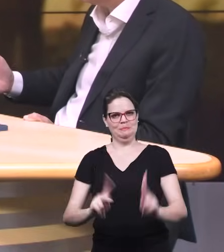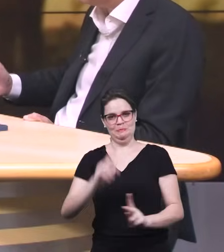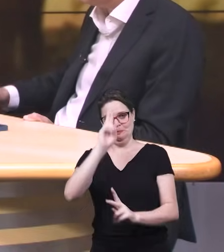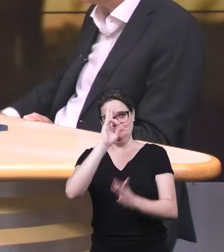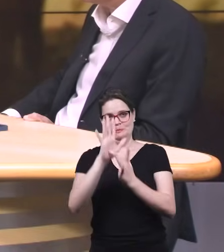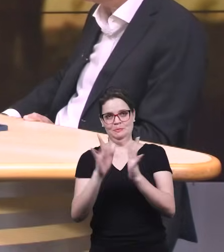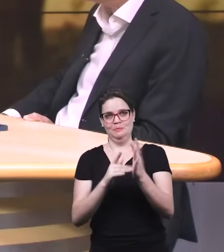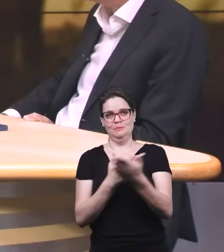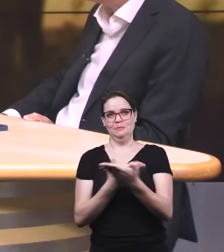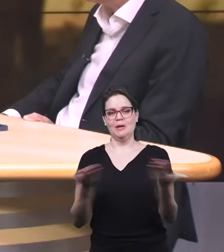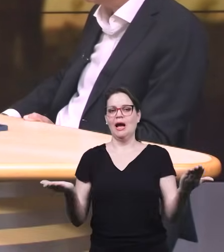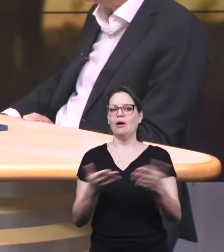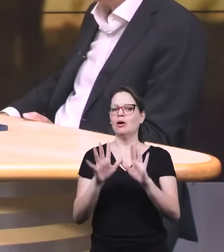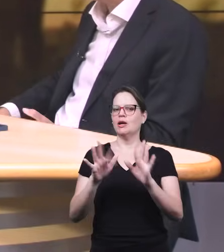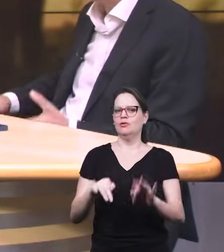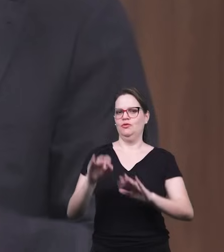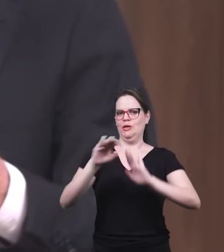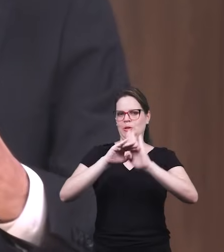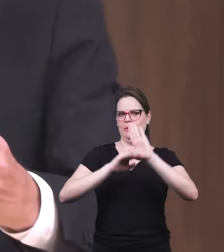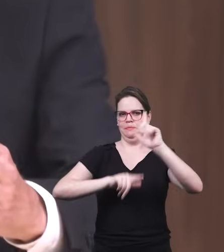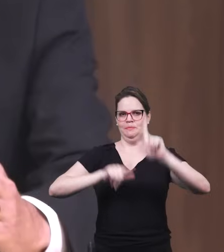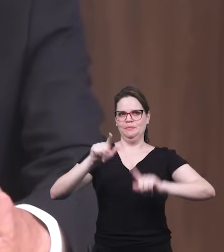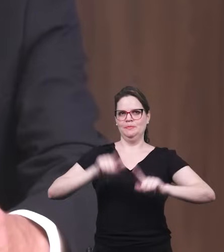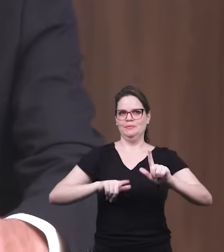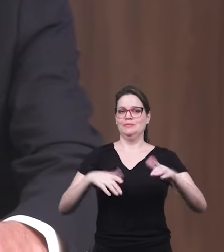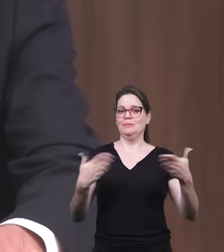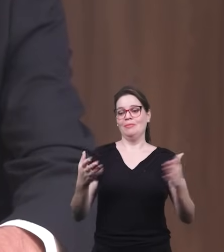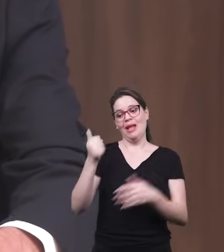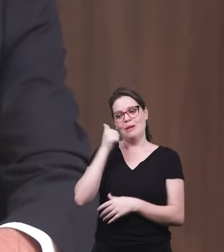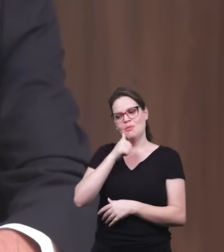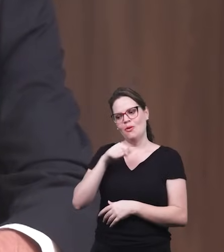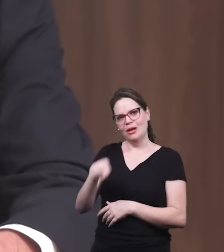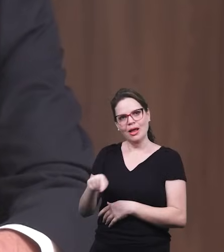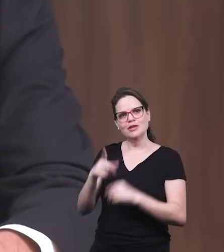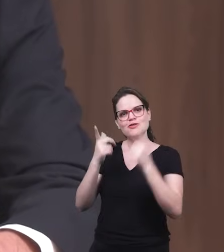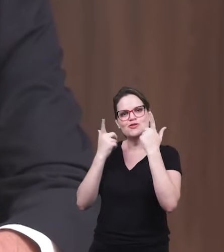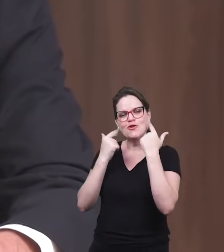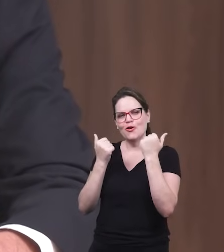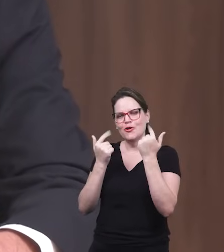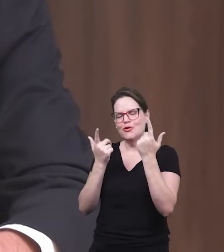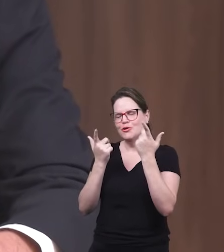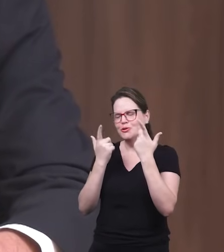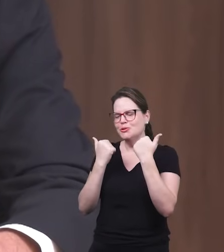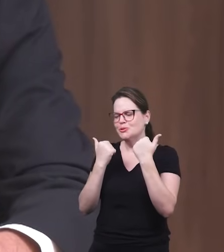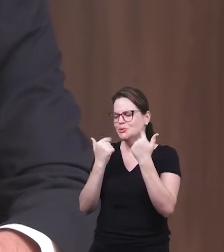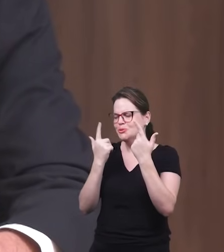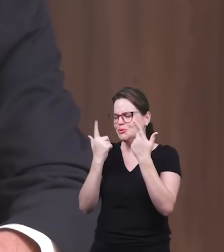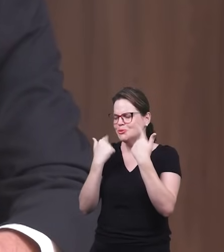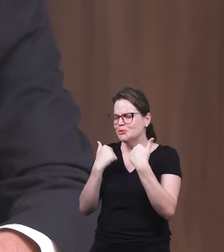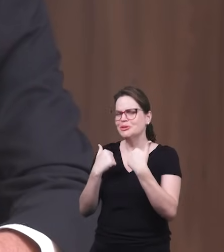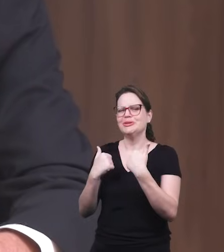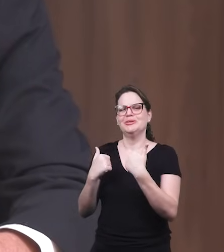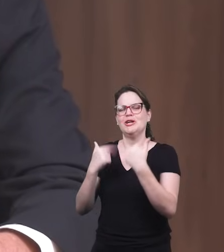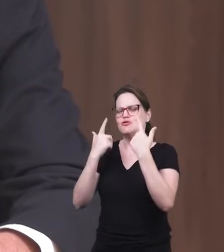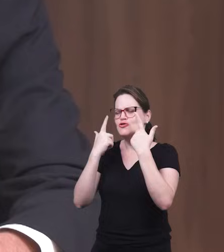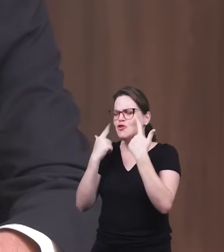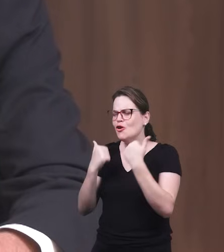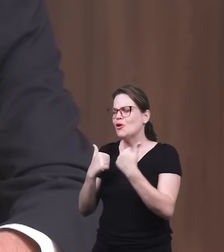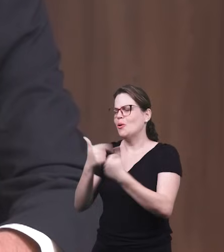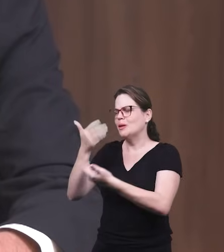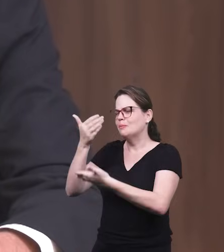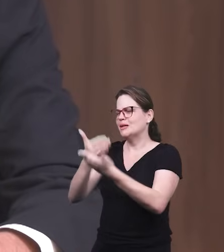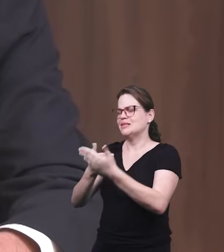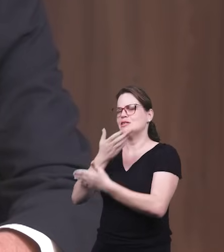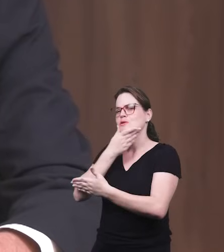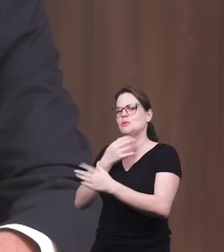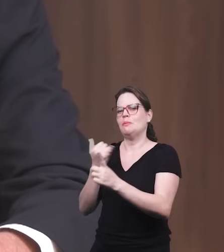Senhor. Herbert, a paz do Senhor. Pai do Senhor. Nós estamos chegando ao fim desse programa. Ela chorou aos pés do Senhor, a sunamita. E ela só queria